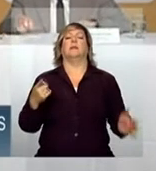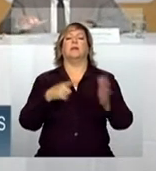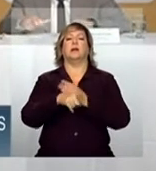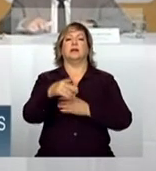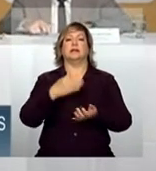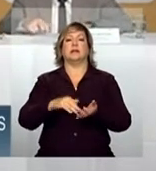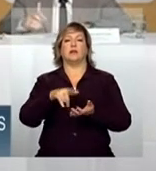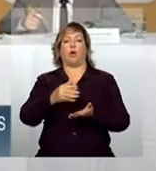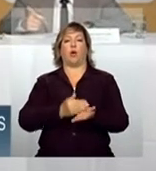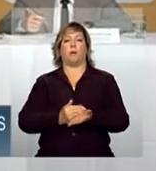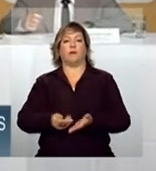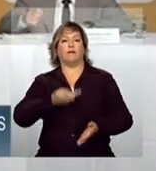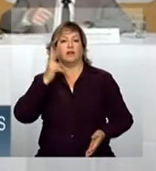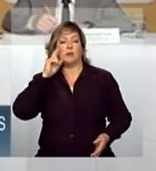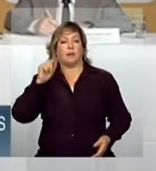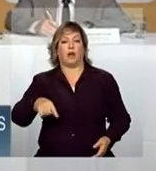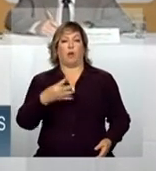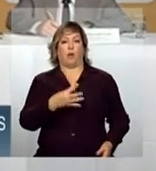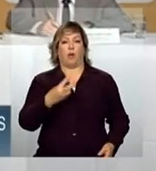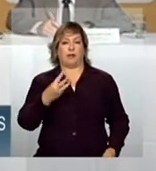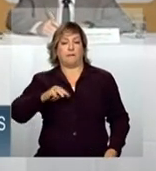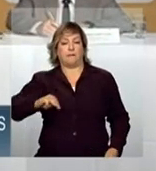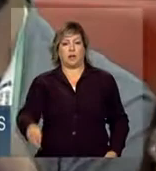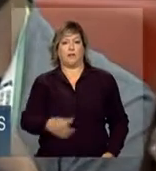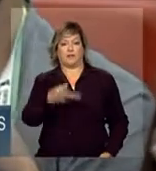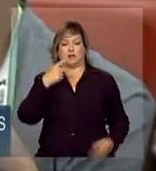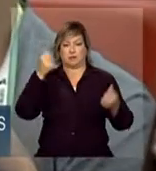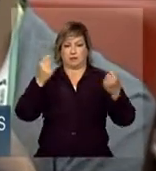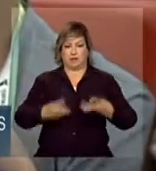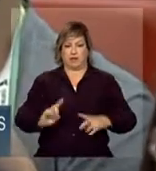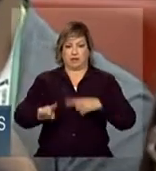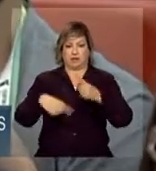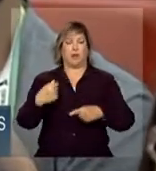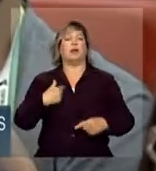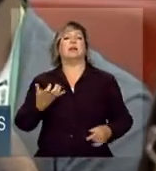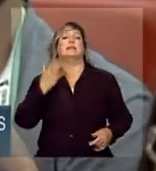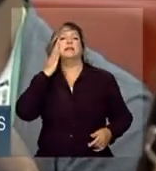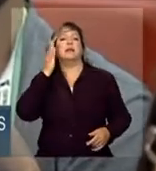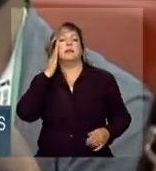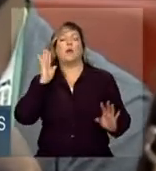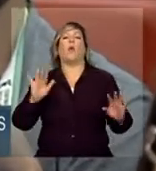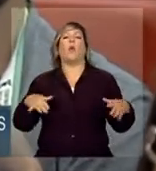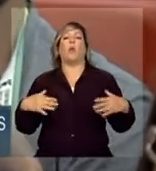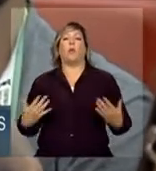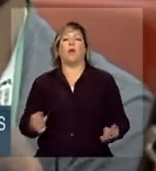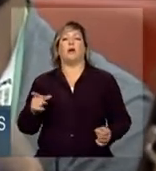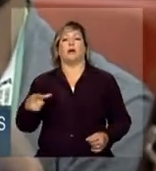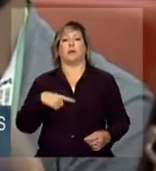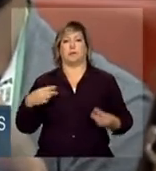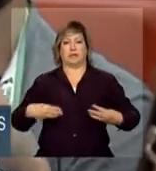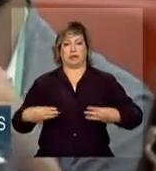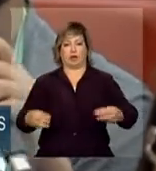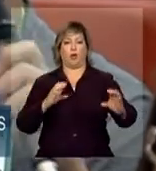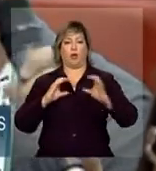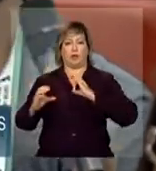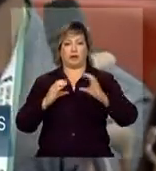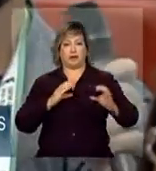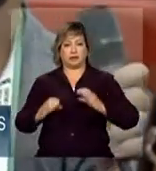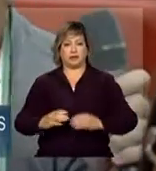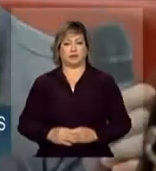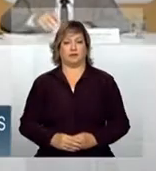questão dos 43 milhões e aí o senhor disse que explicaria depois. Então, eu queria saber qual que é a posição do Ministério das Comunicações.